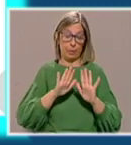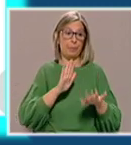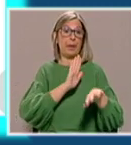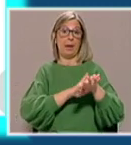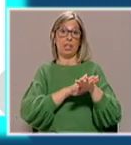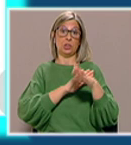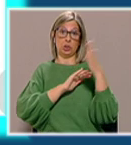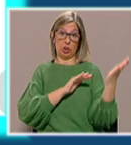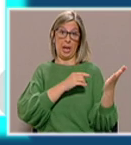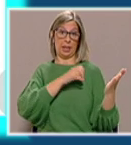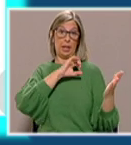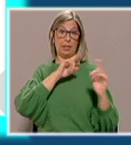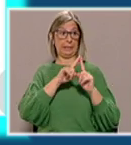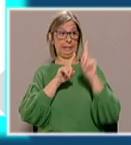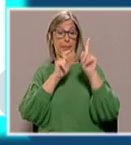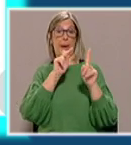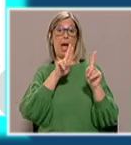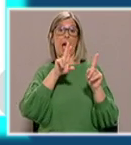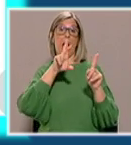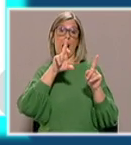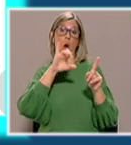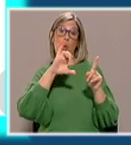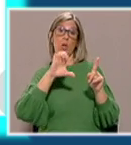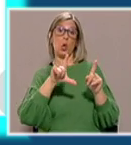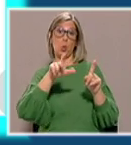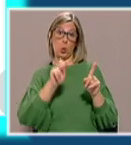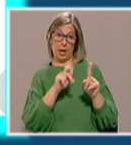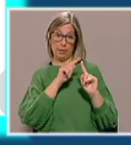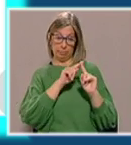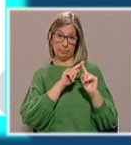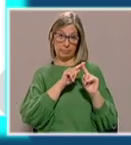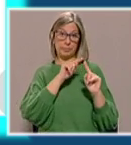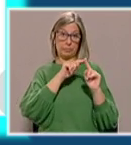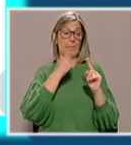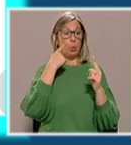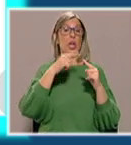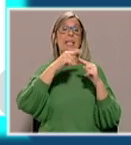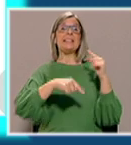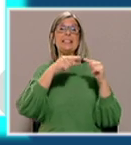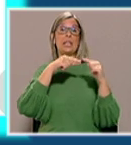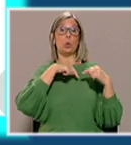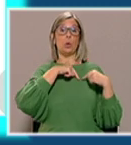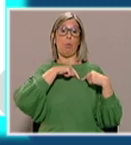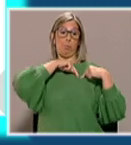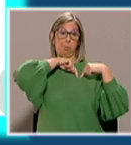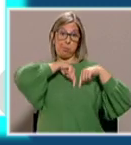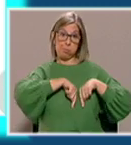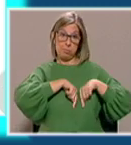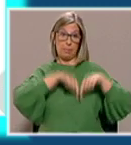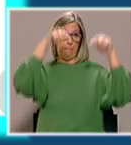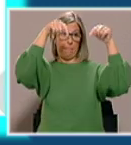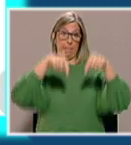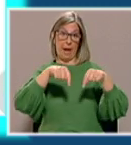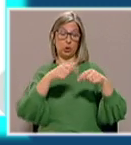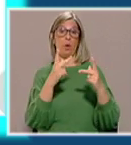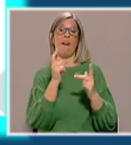pequena circulação, está ali representado com um círculo vermelho. Durante o ciclo cardíaco, o sangue passa das aurículas para os ventrículos, portanto, da aurícula esquerda